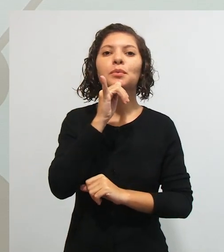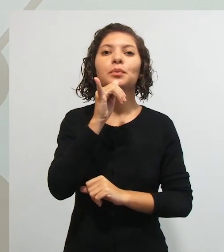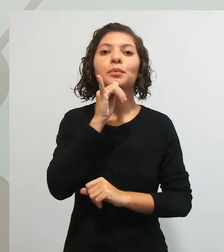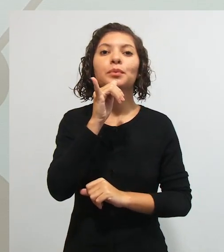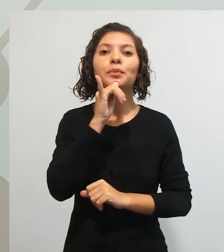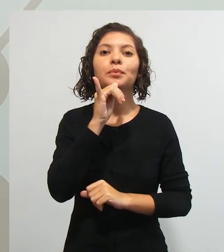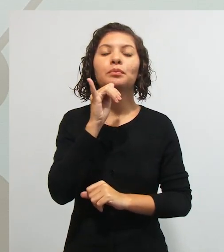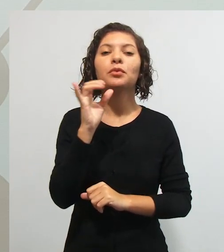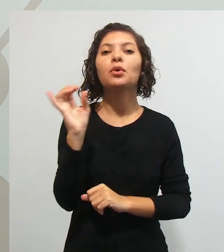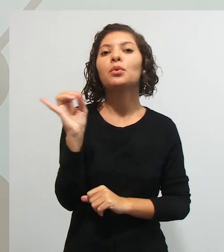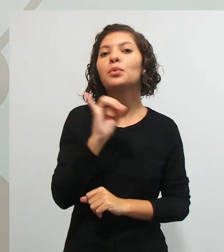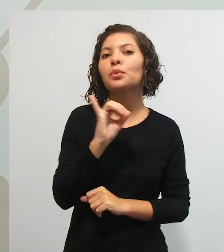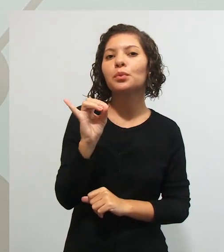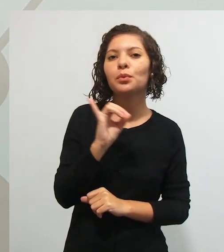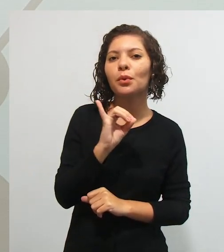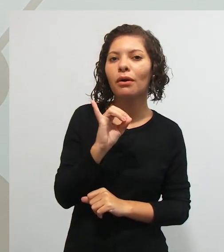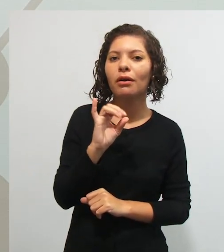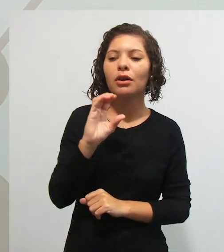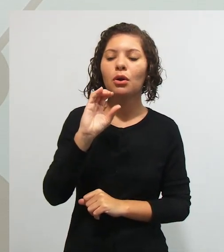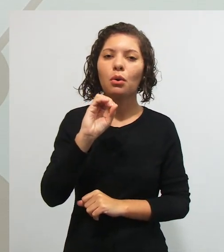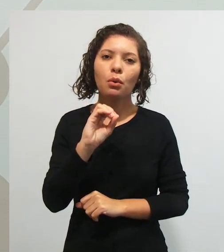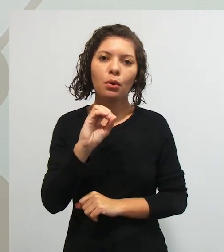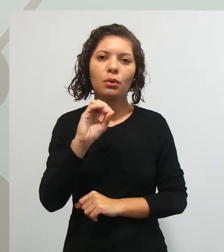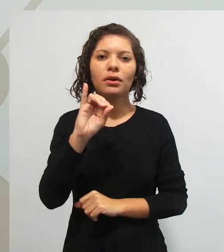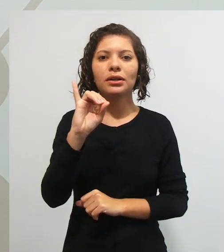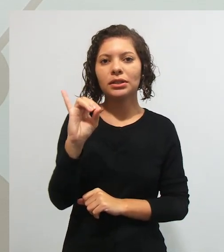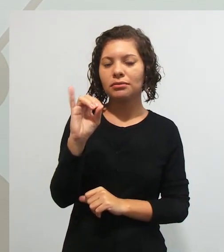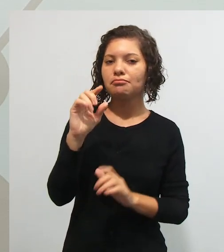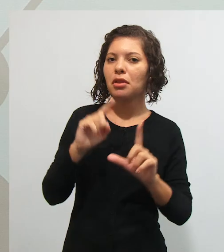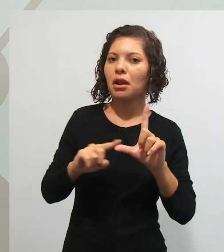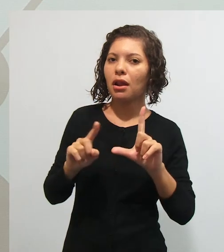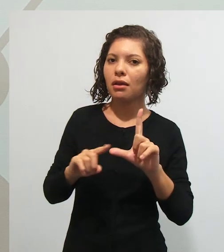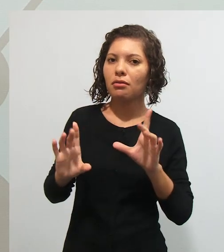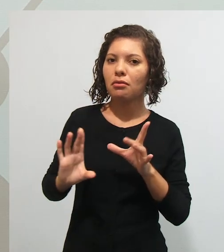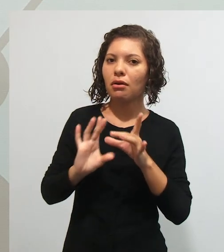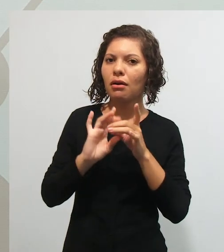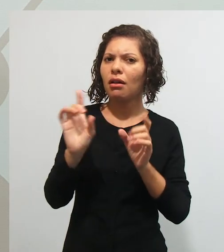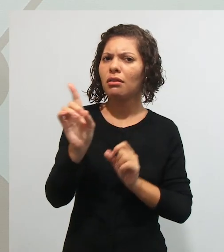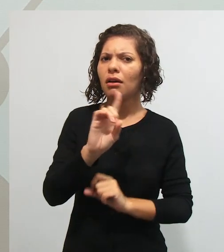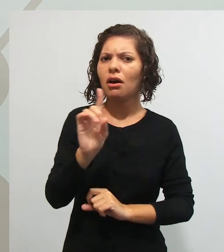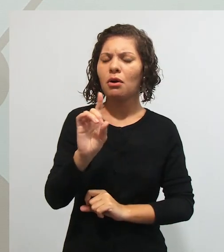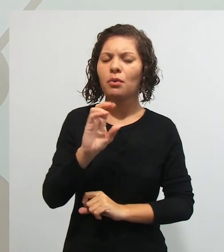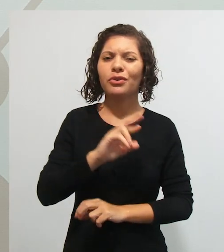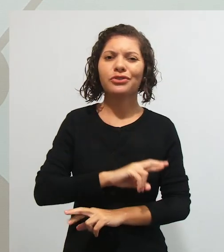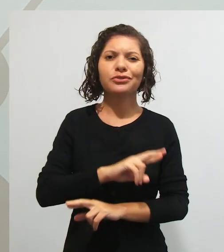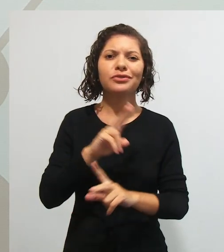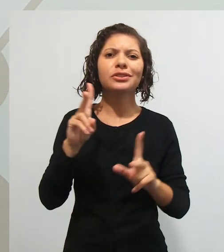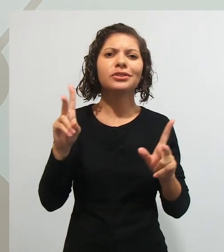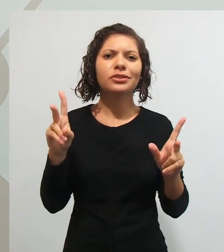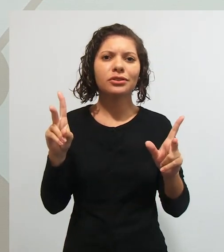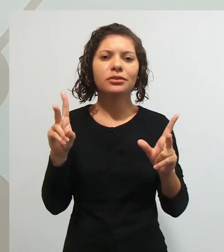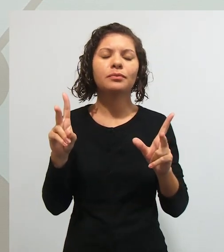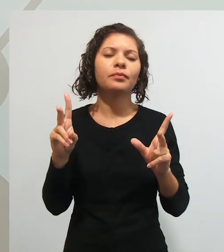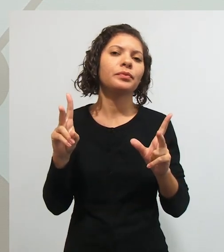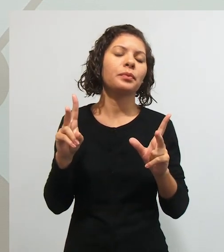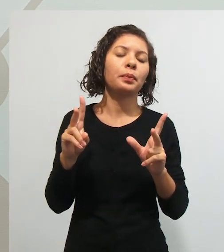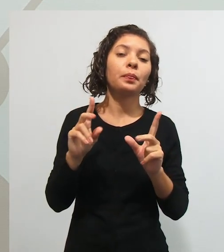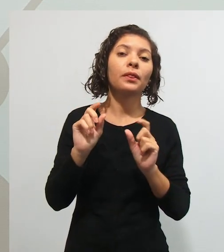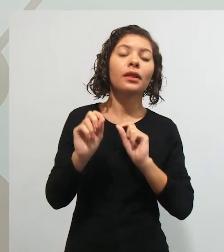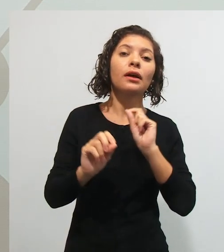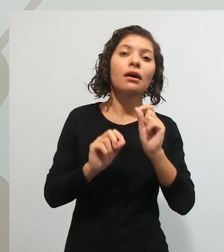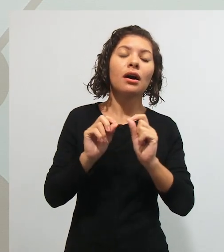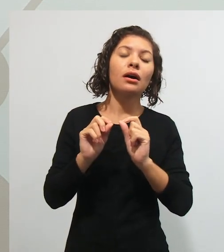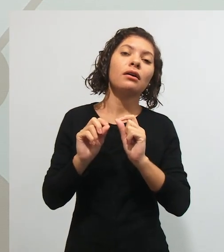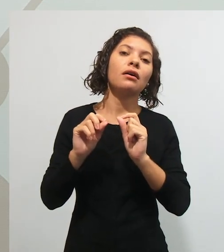né? Um oi não é simplesmente a união do oi e do i. Nesse ato de linguagem,